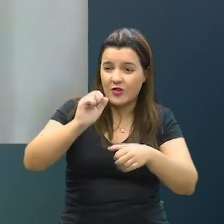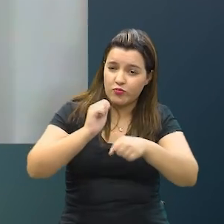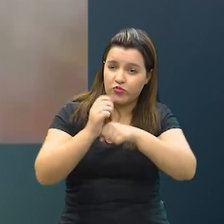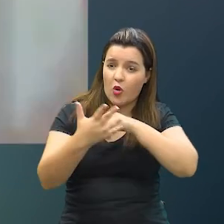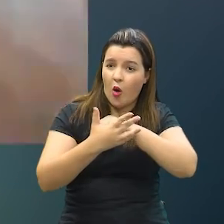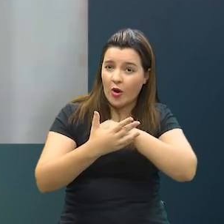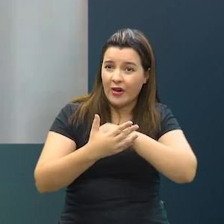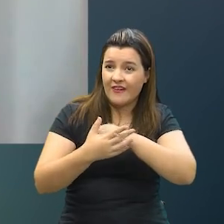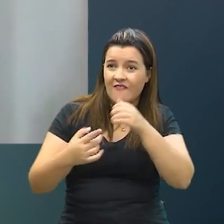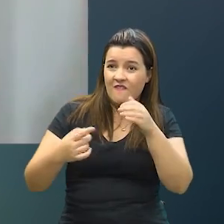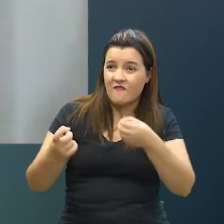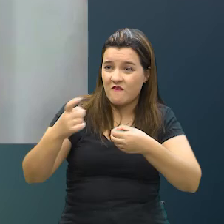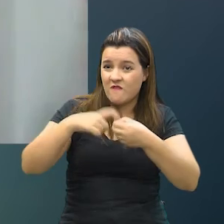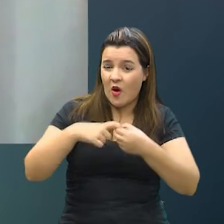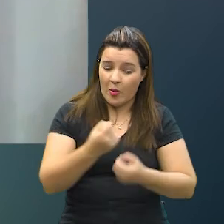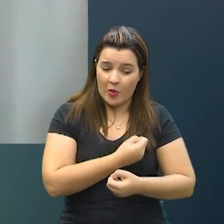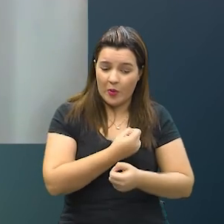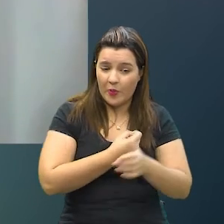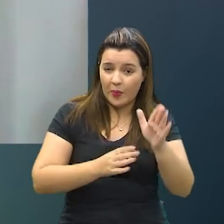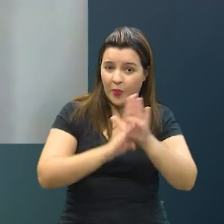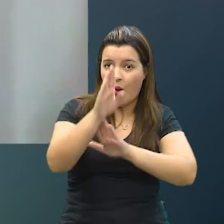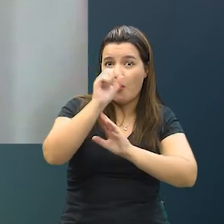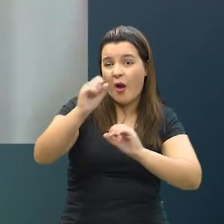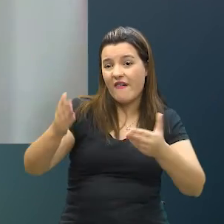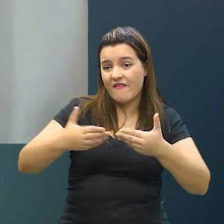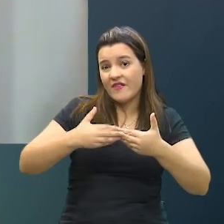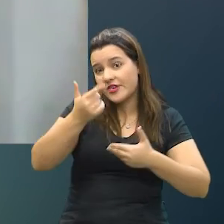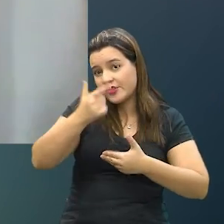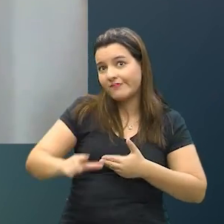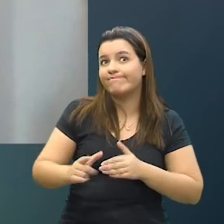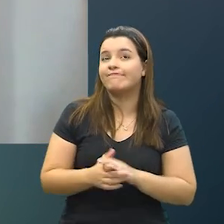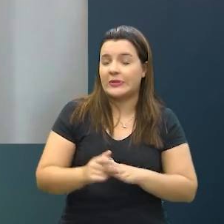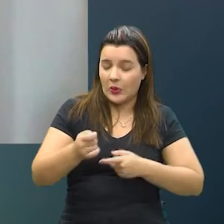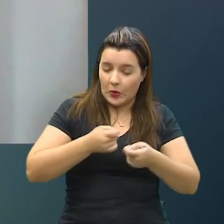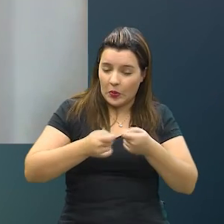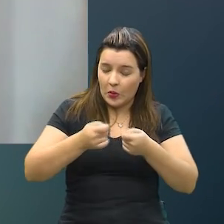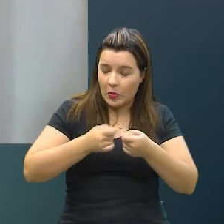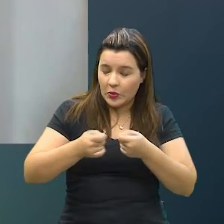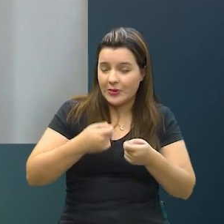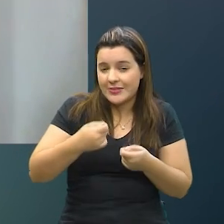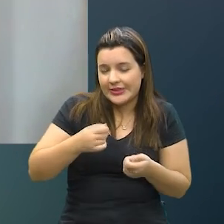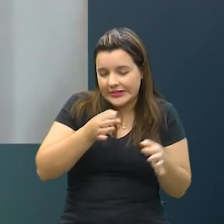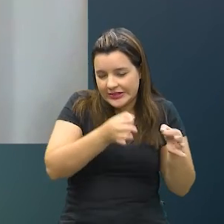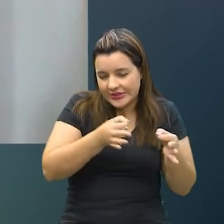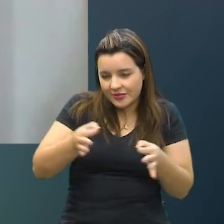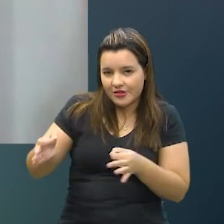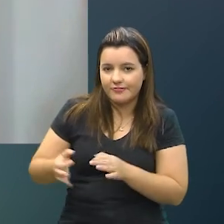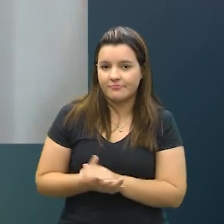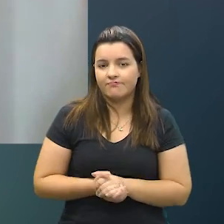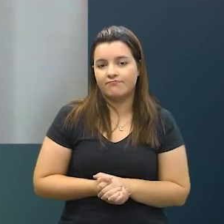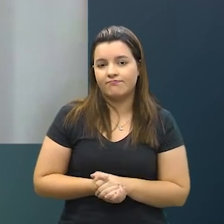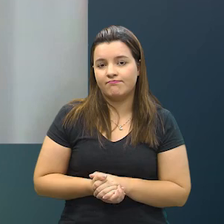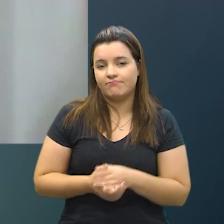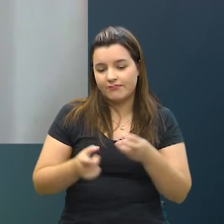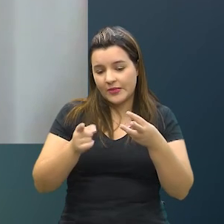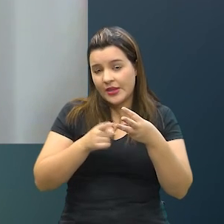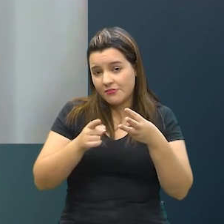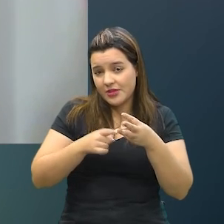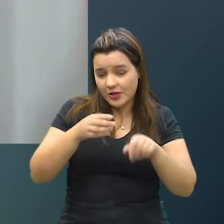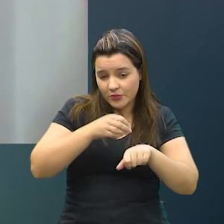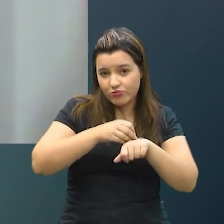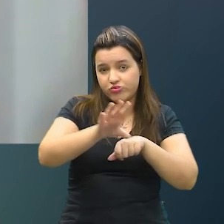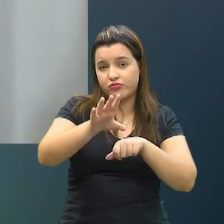ou manter uma empresa fechada, né? Então, esse controle ele precisa ser mais rígido. E o terceiro ponto é focar